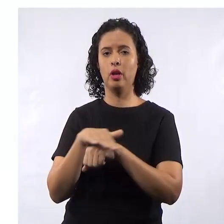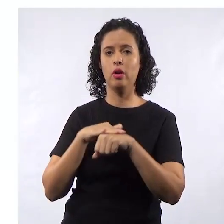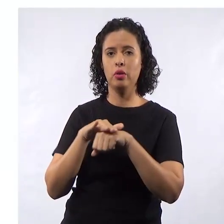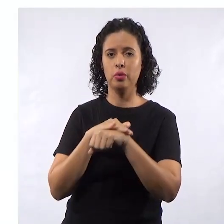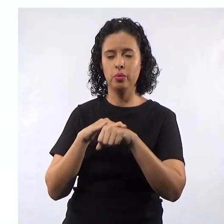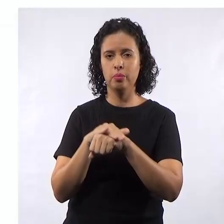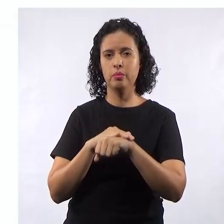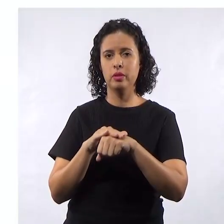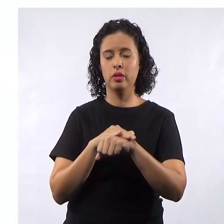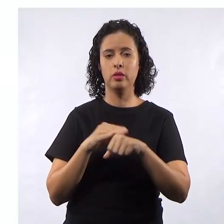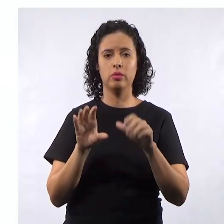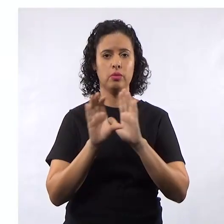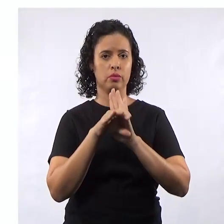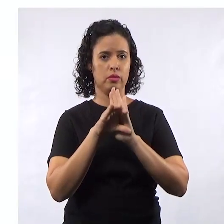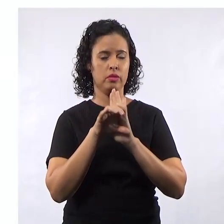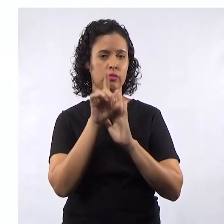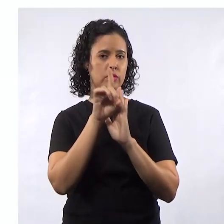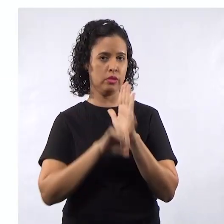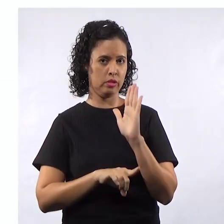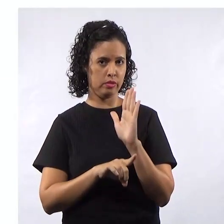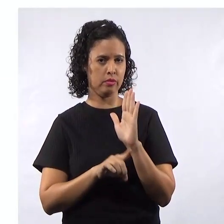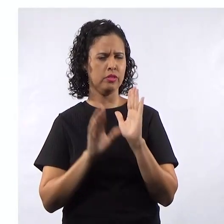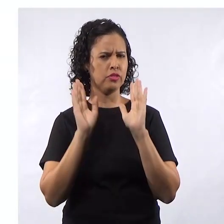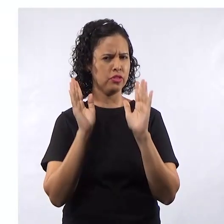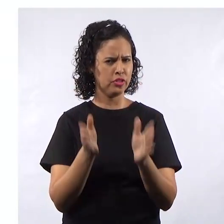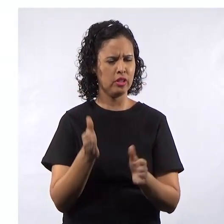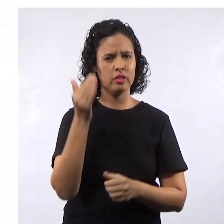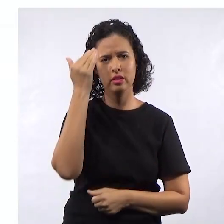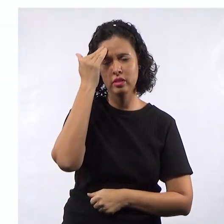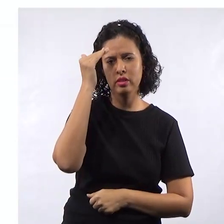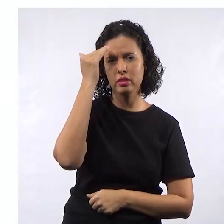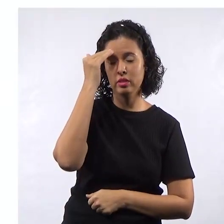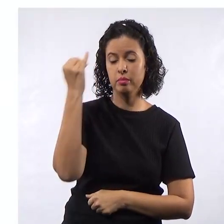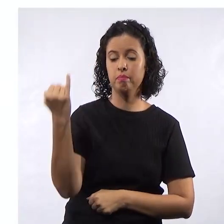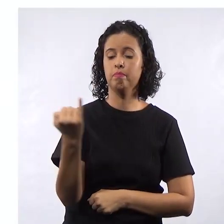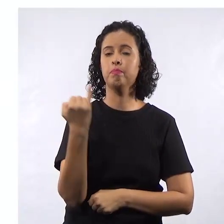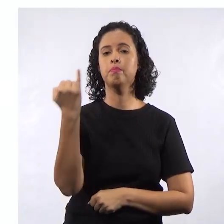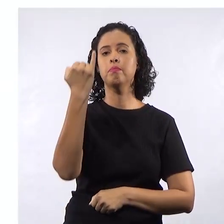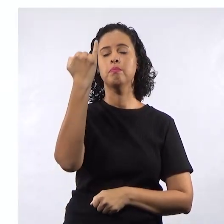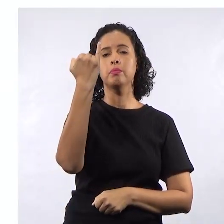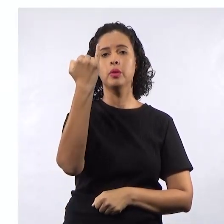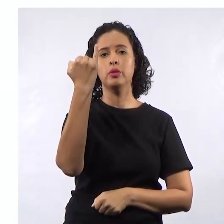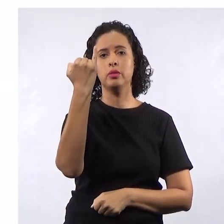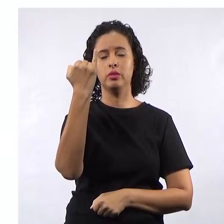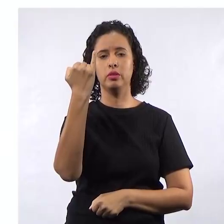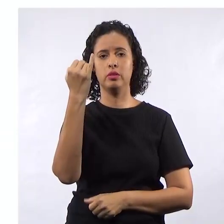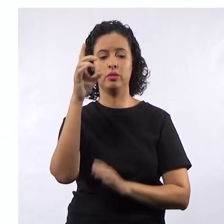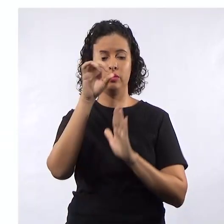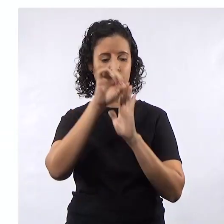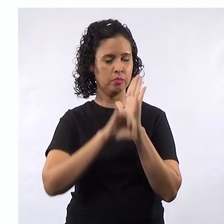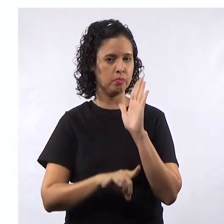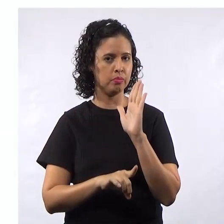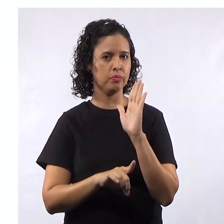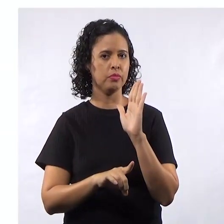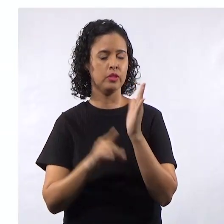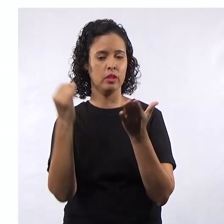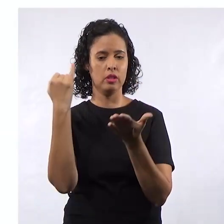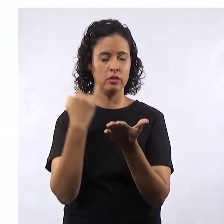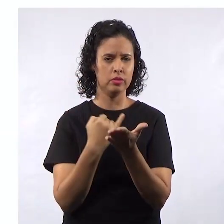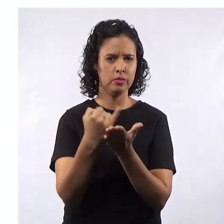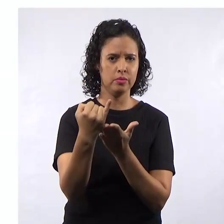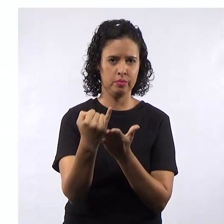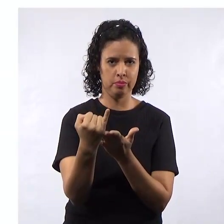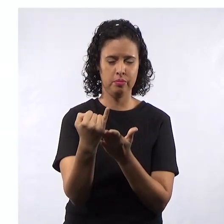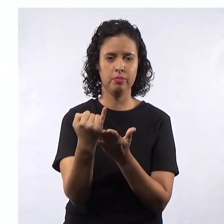um pouquinho sobre o conceito do direito. Agora que você já entende o motivo, a importância pelo qual nós temos que estudar aí a